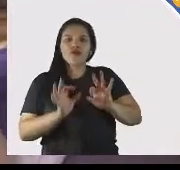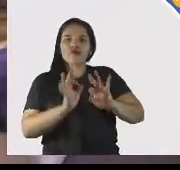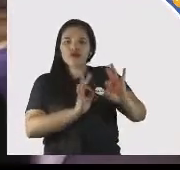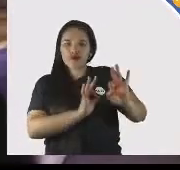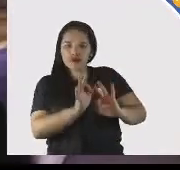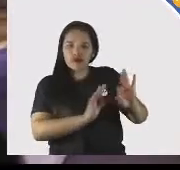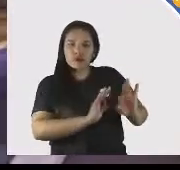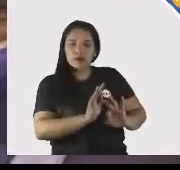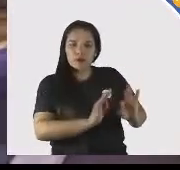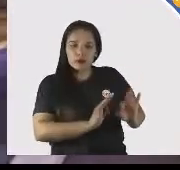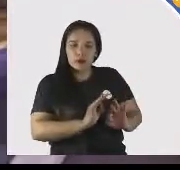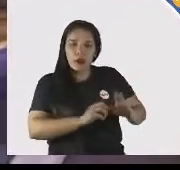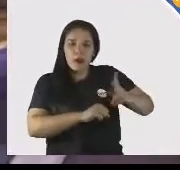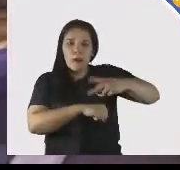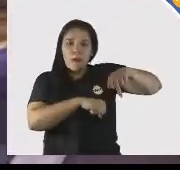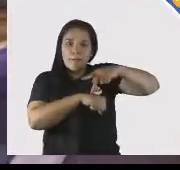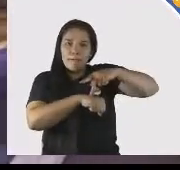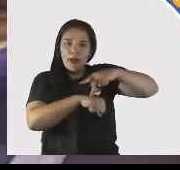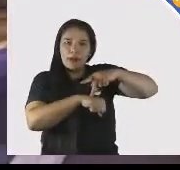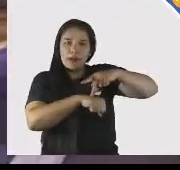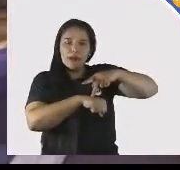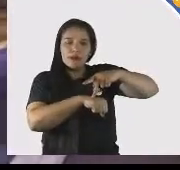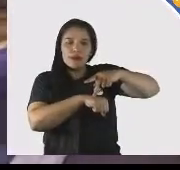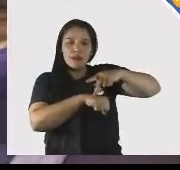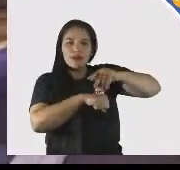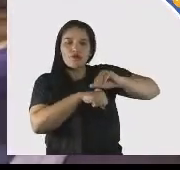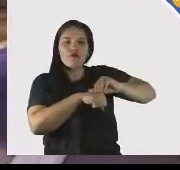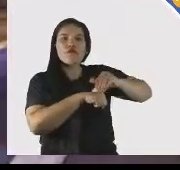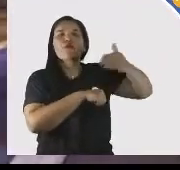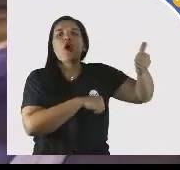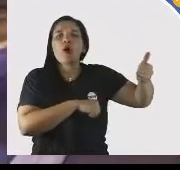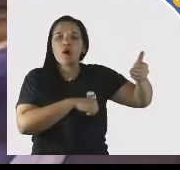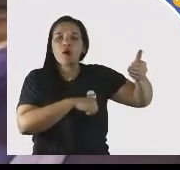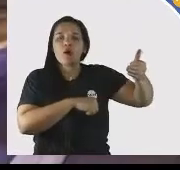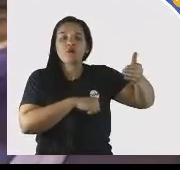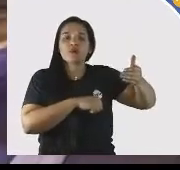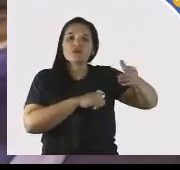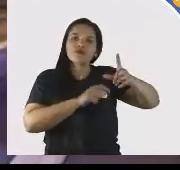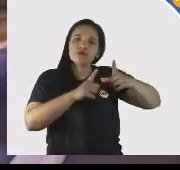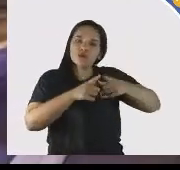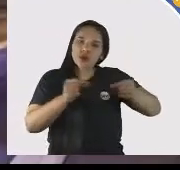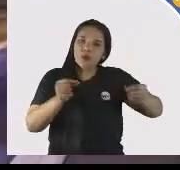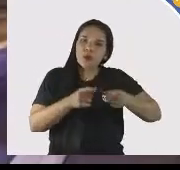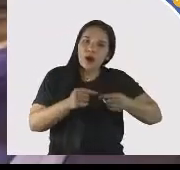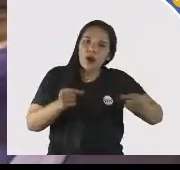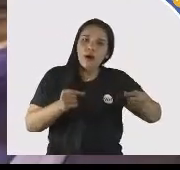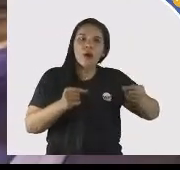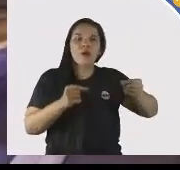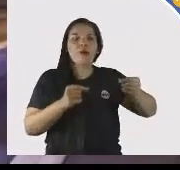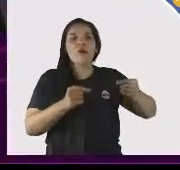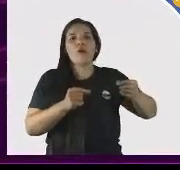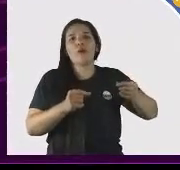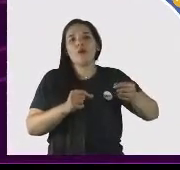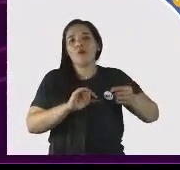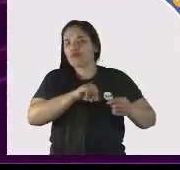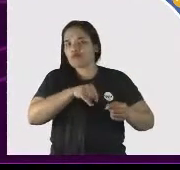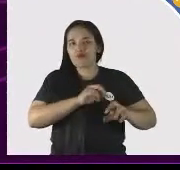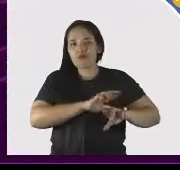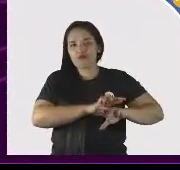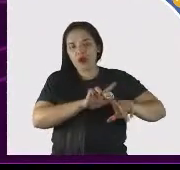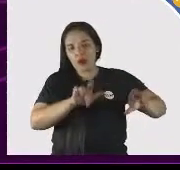em países e práticos e que Hoje realmente com todo o